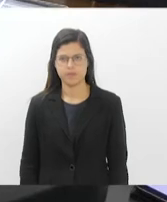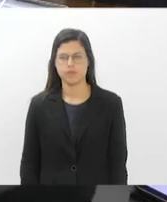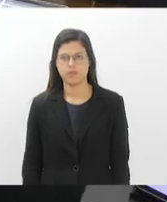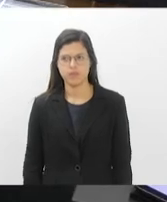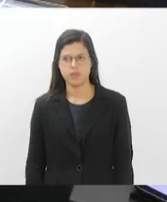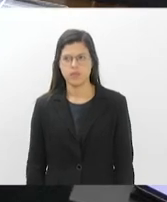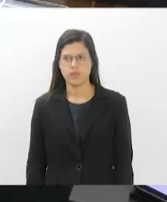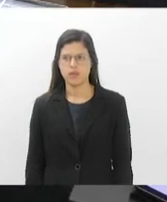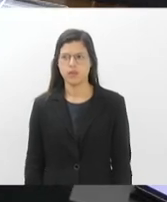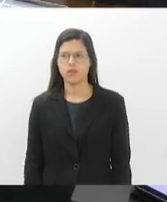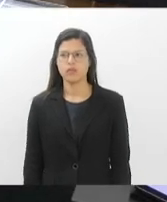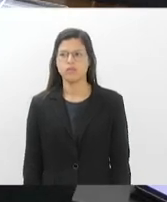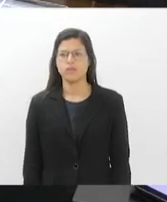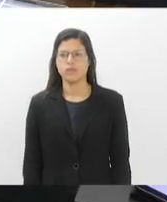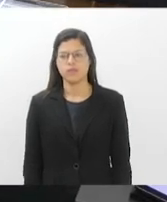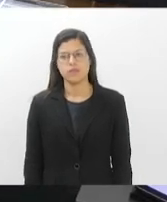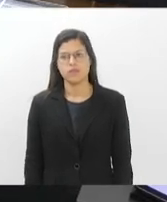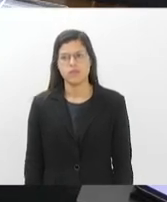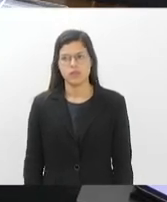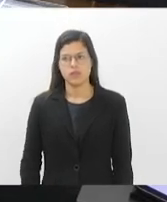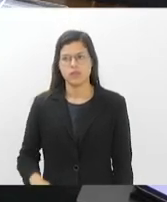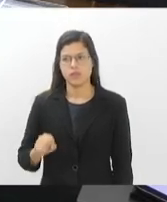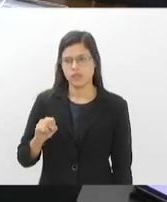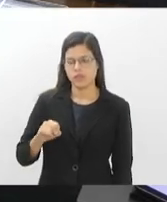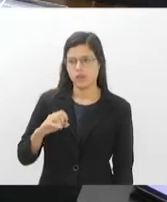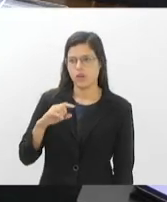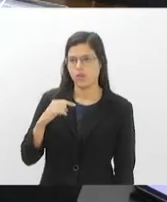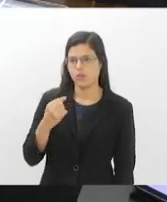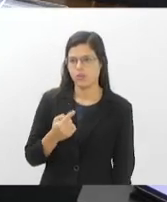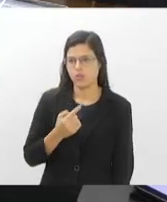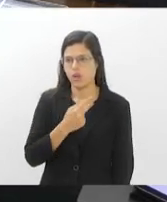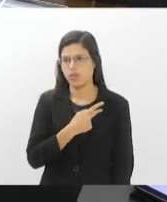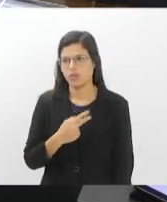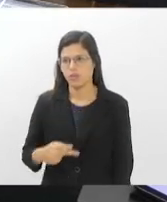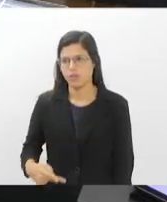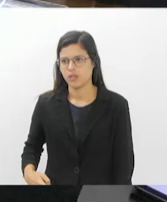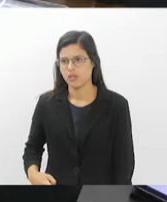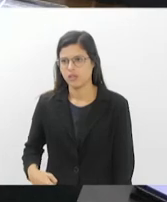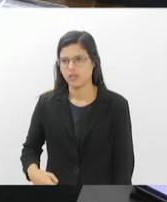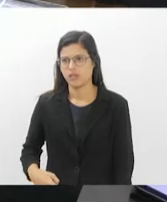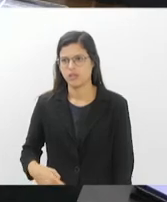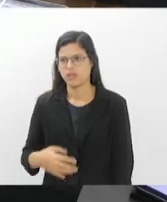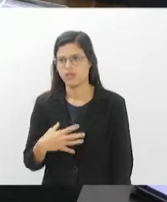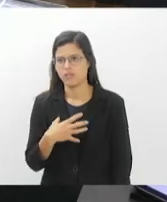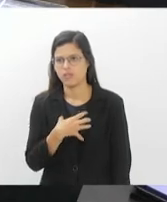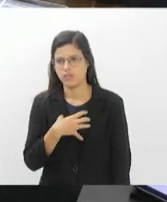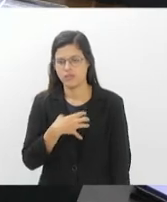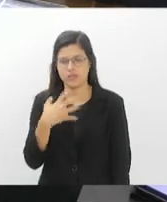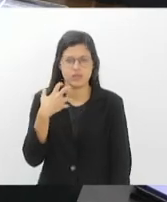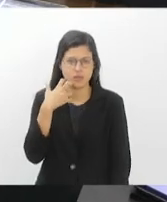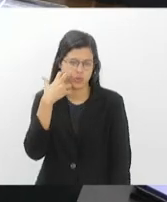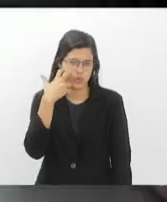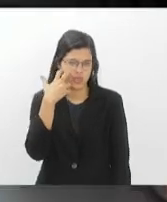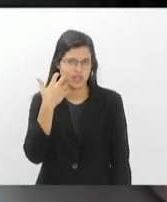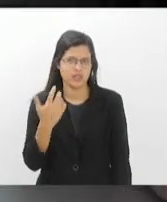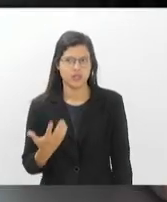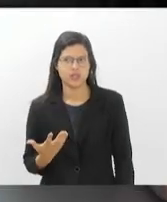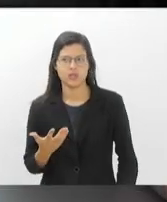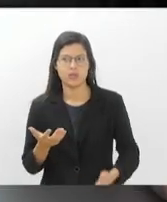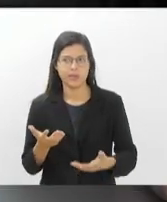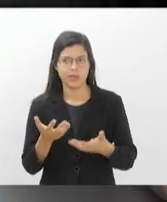nosso presidente não ficar constrangido... De forma alguma... Eu gostaria de